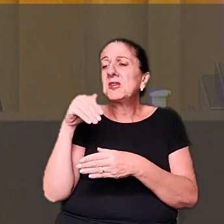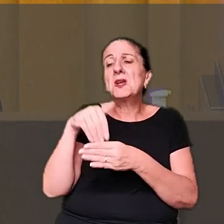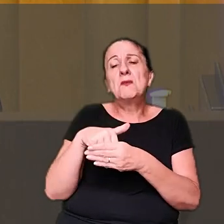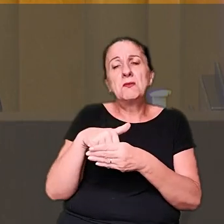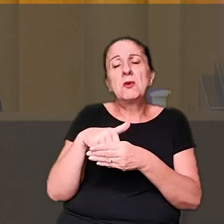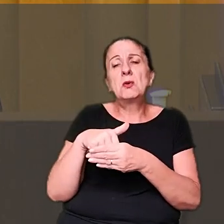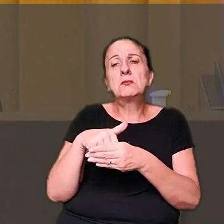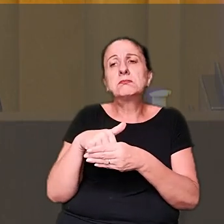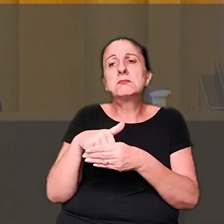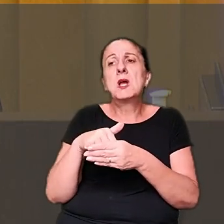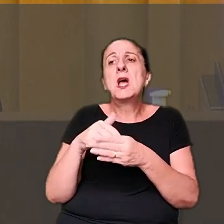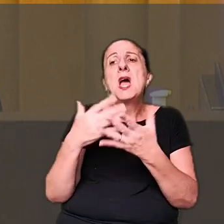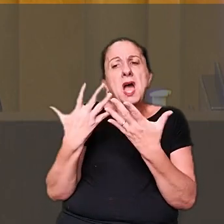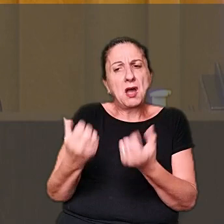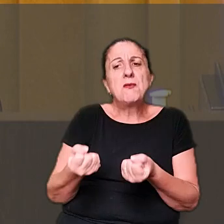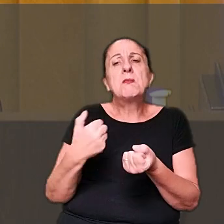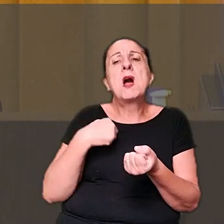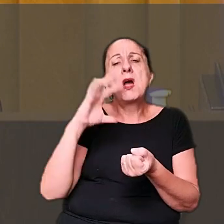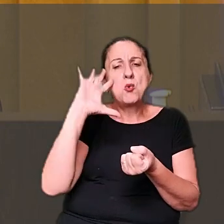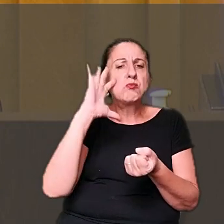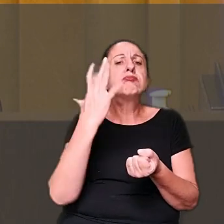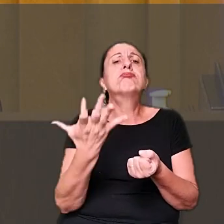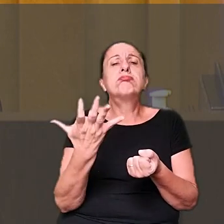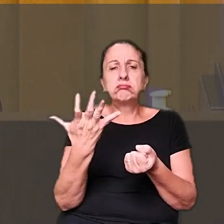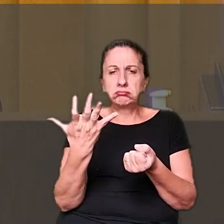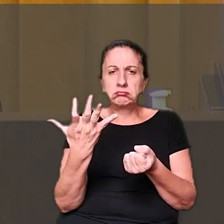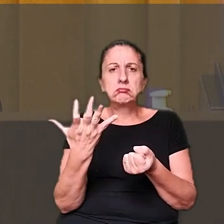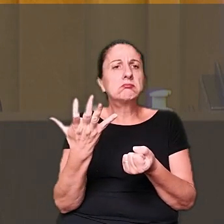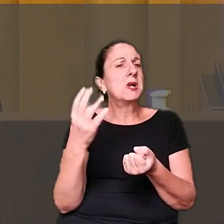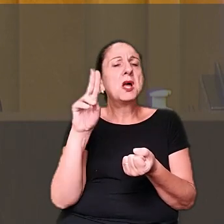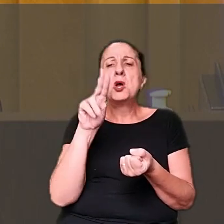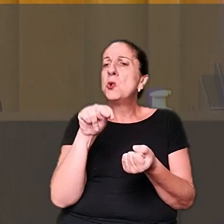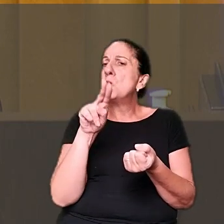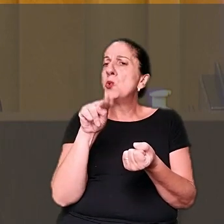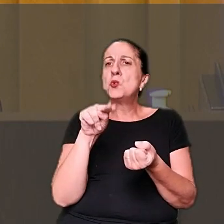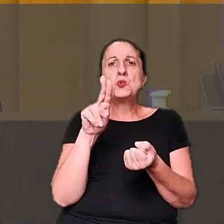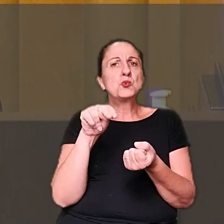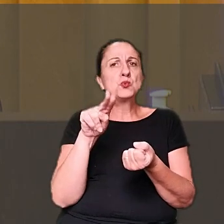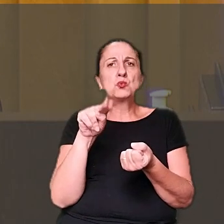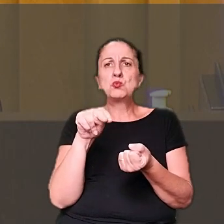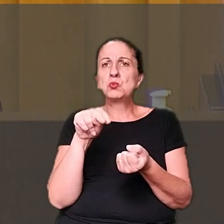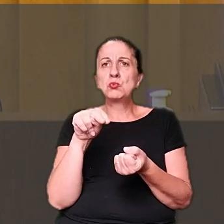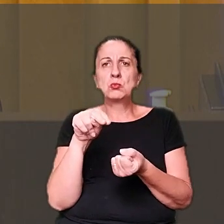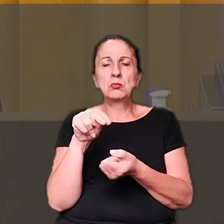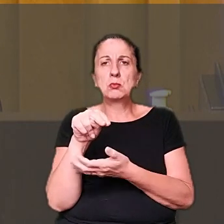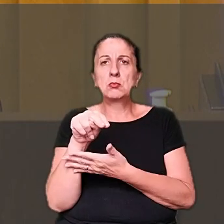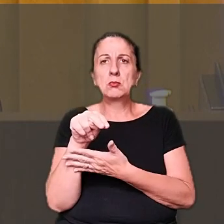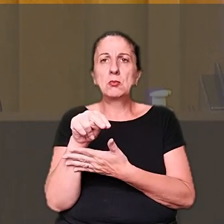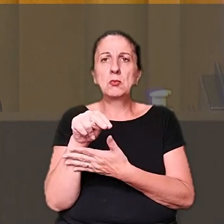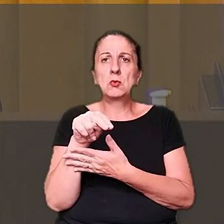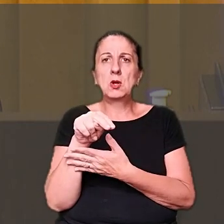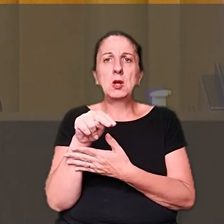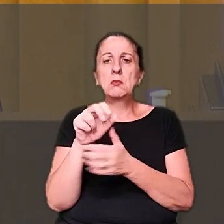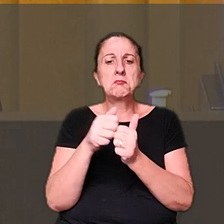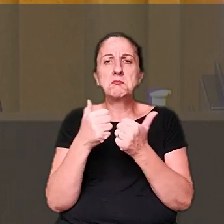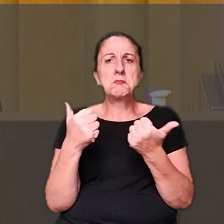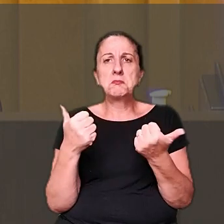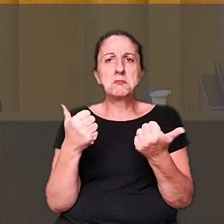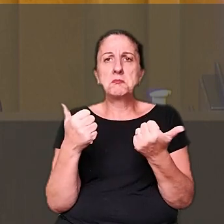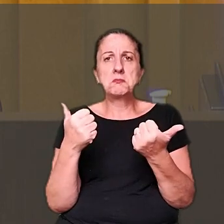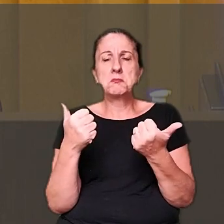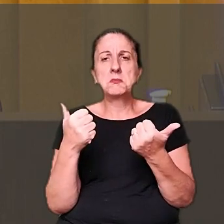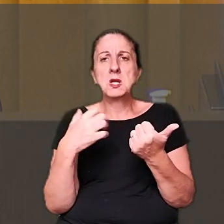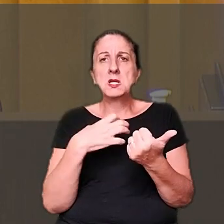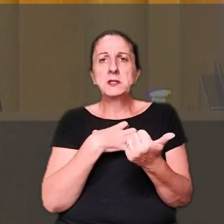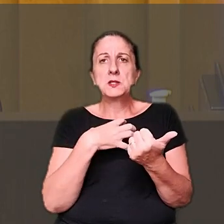a afirmar o meu convencimento, do qual nunca me